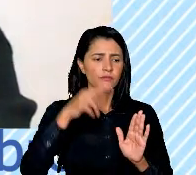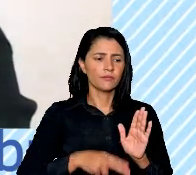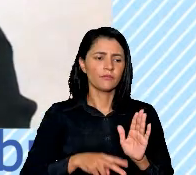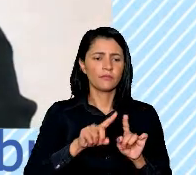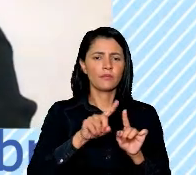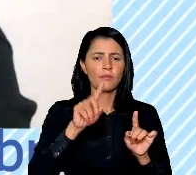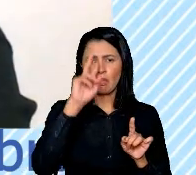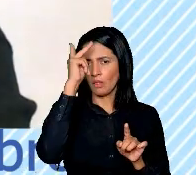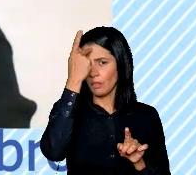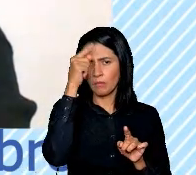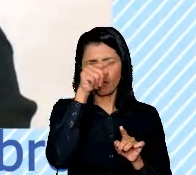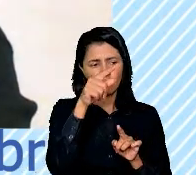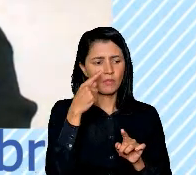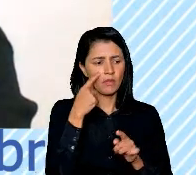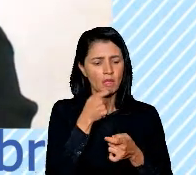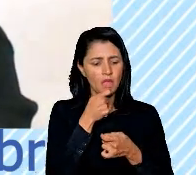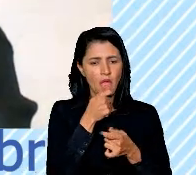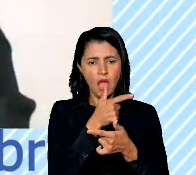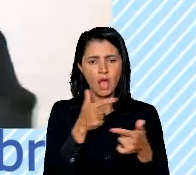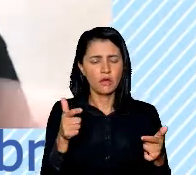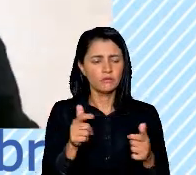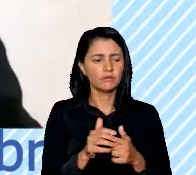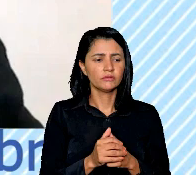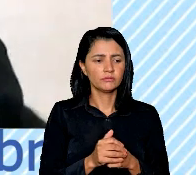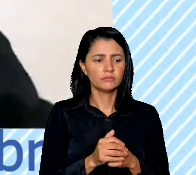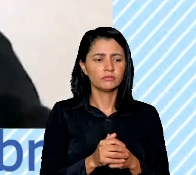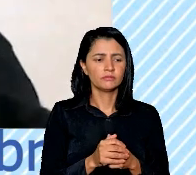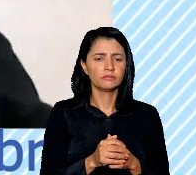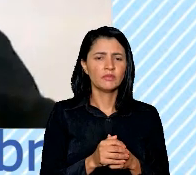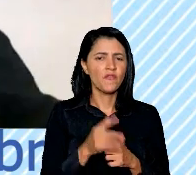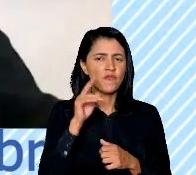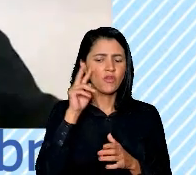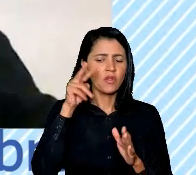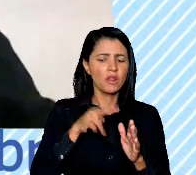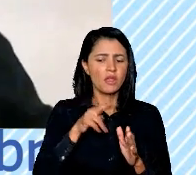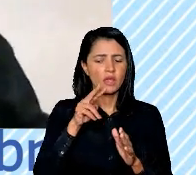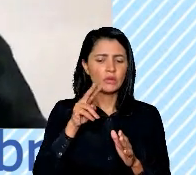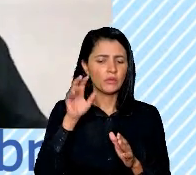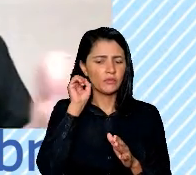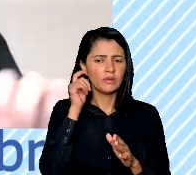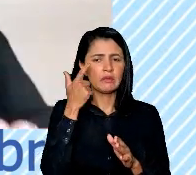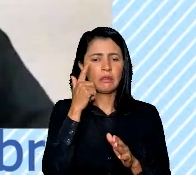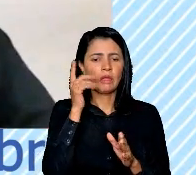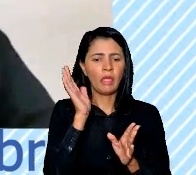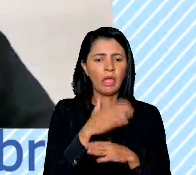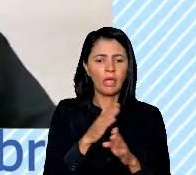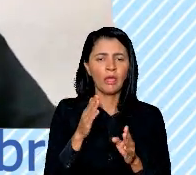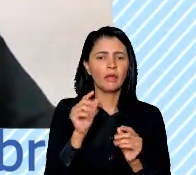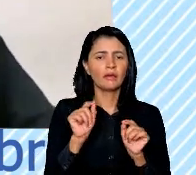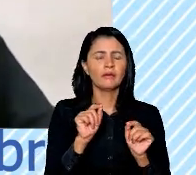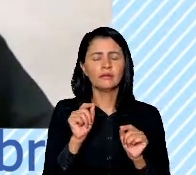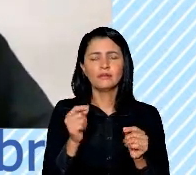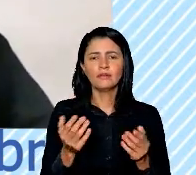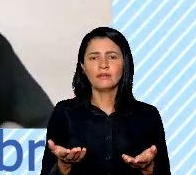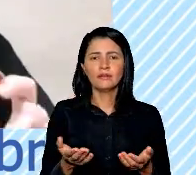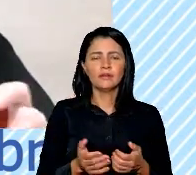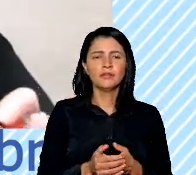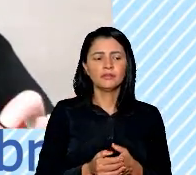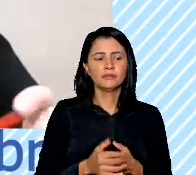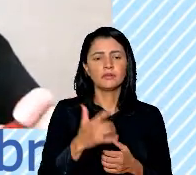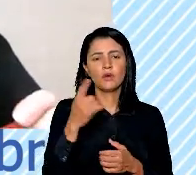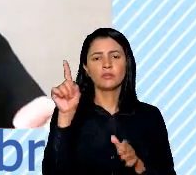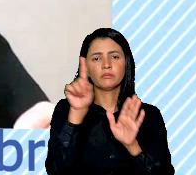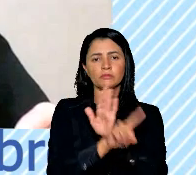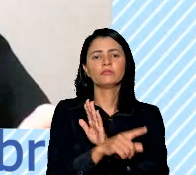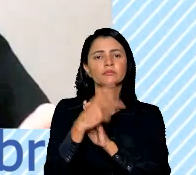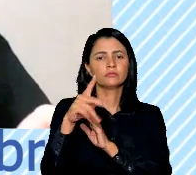confundo. A senhora está sem áudio, desembargadora. Eu fico lendo e ouvindo, daí depois eu me perco. Sim, a outra questão que veio